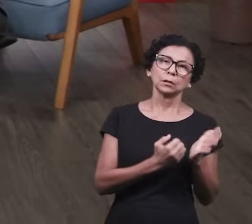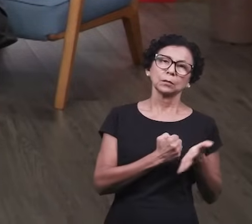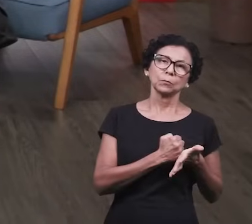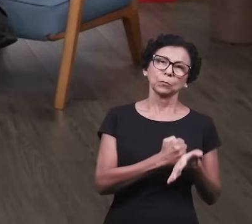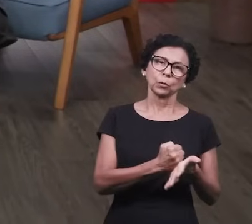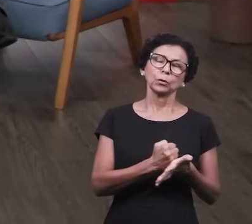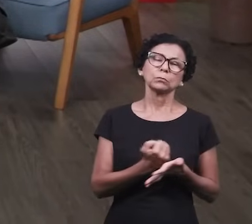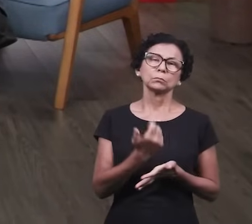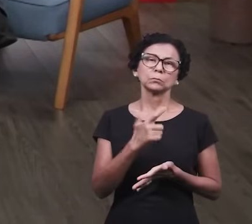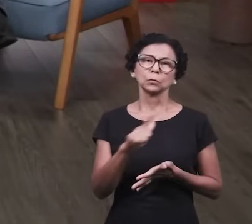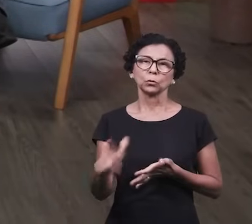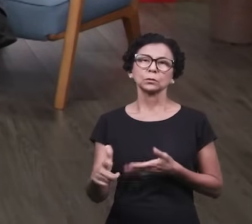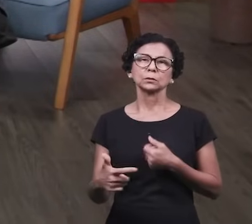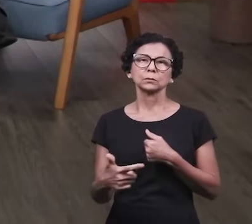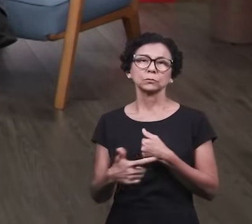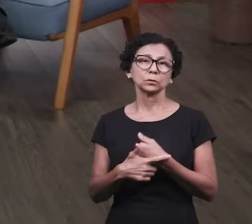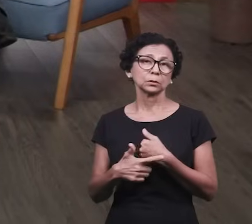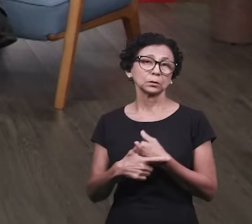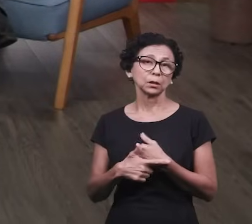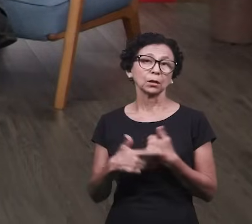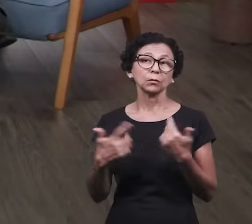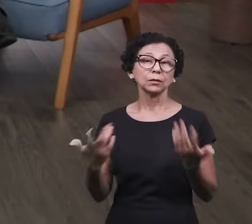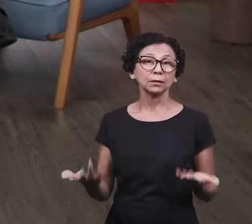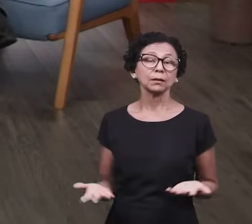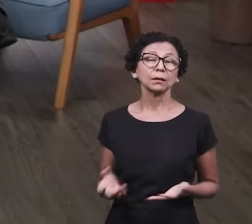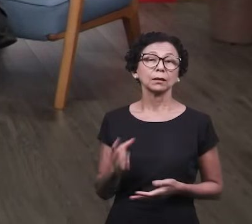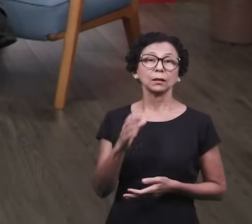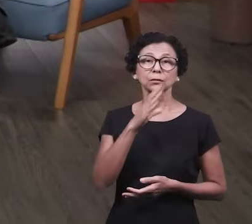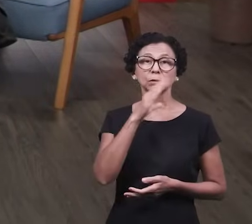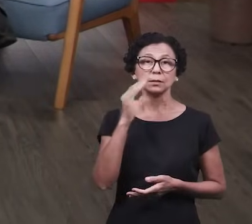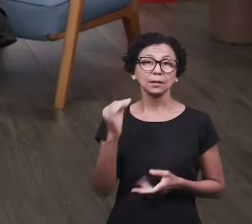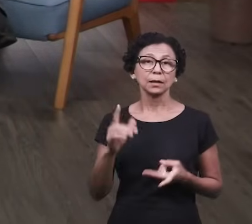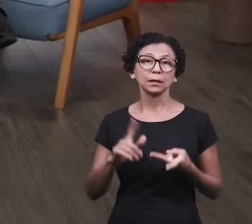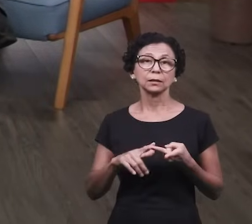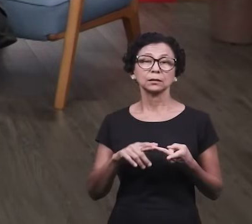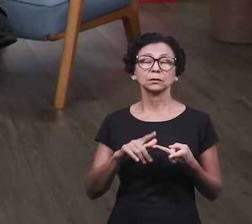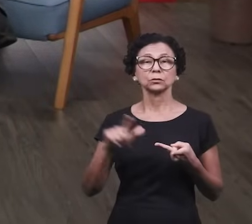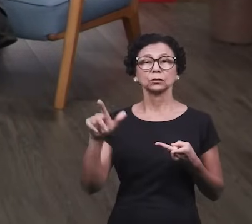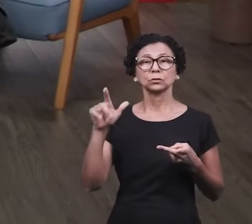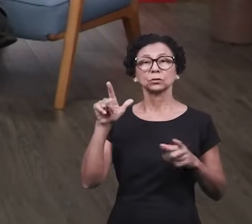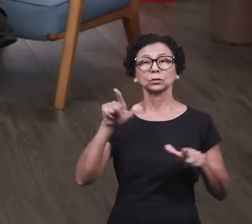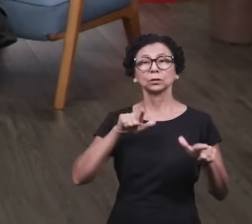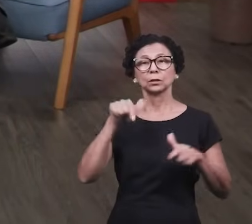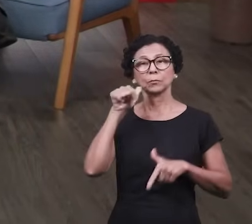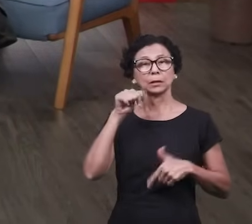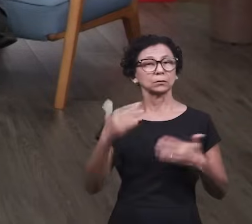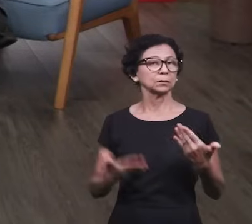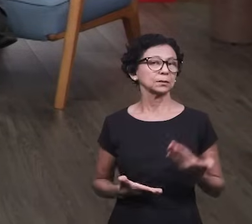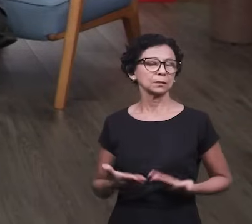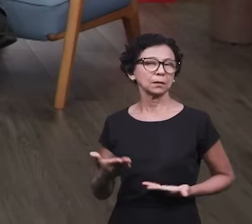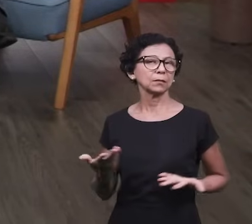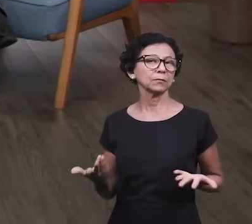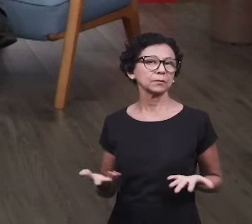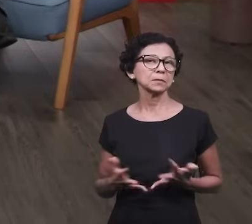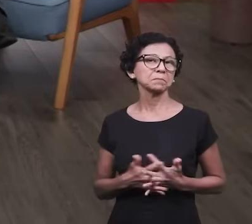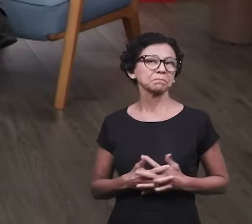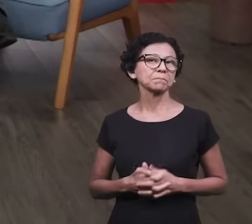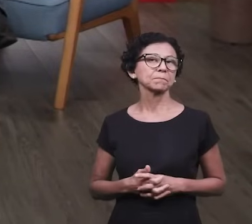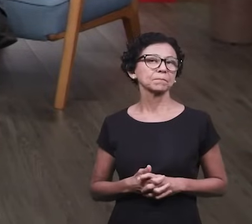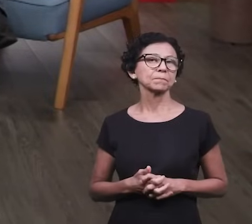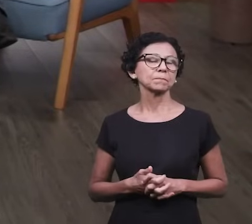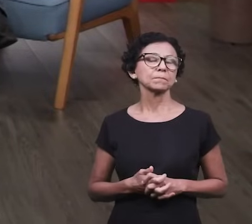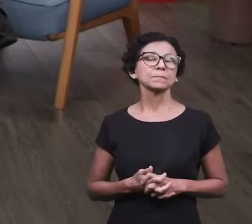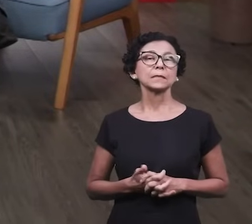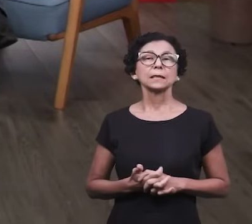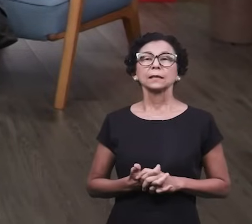outras atividades, né? Ela fala aqui para lidar com adolescentes e também no trabalho de senhoras. Essa é uma experiência que nós temos visto, né?